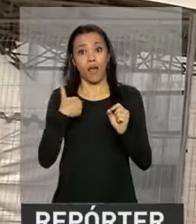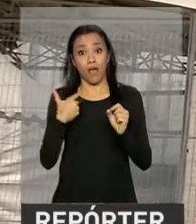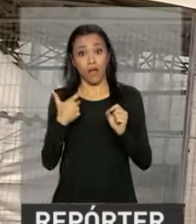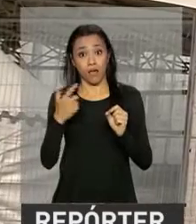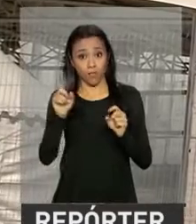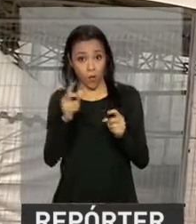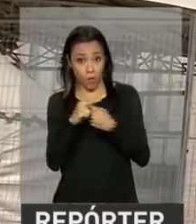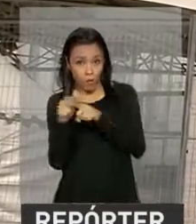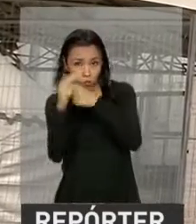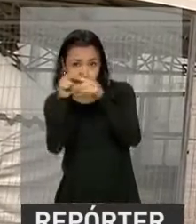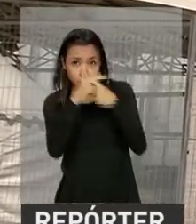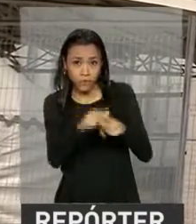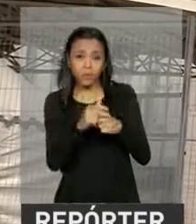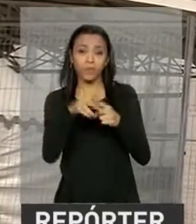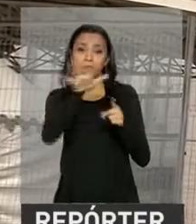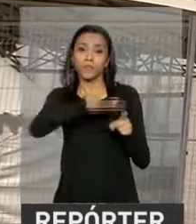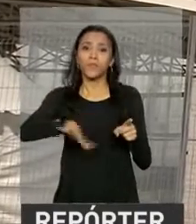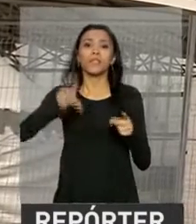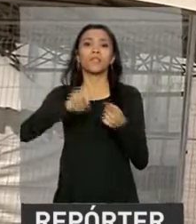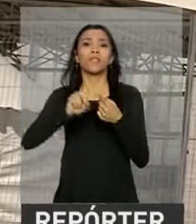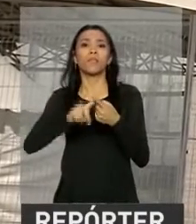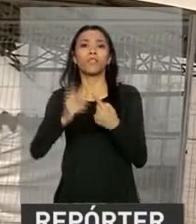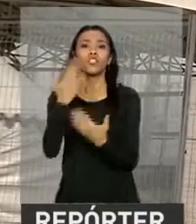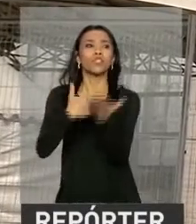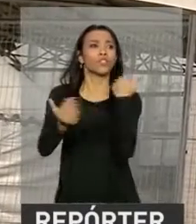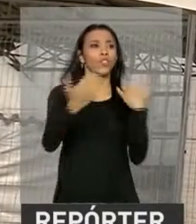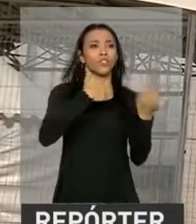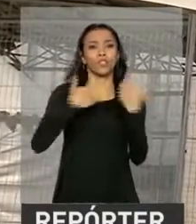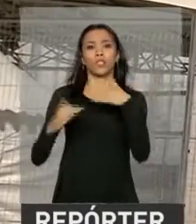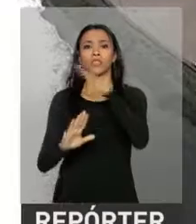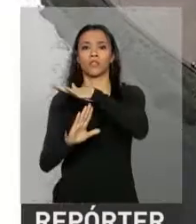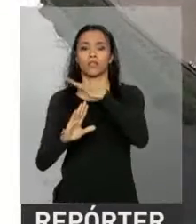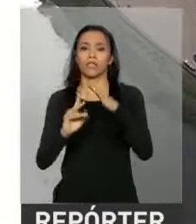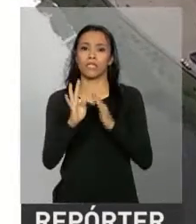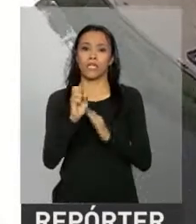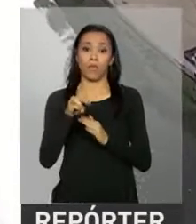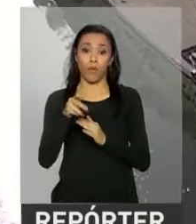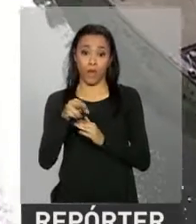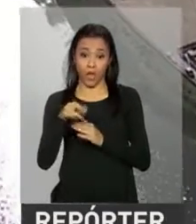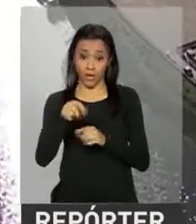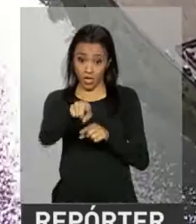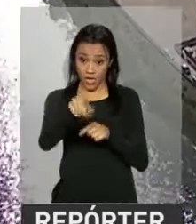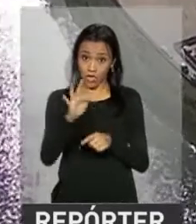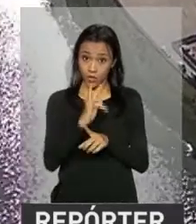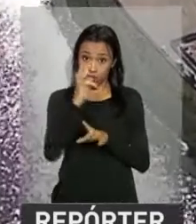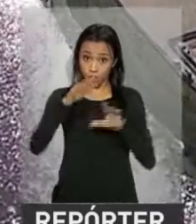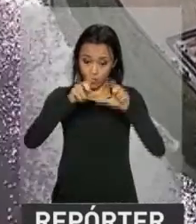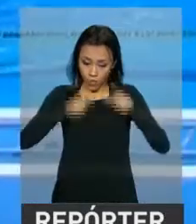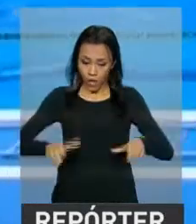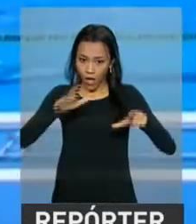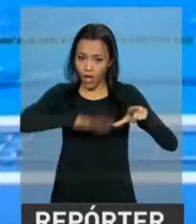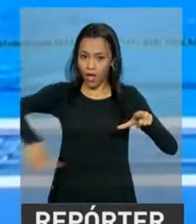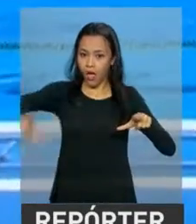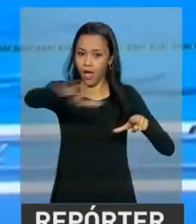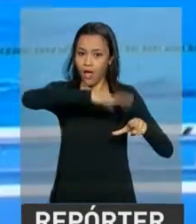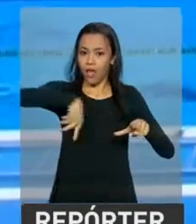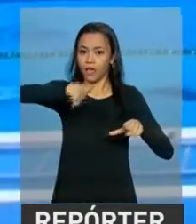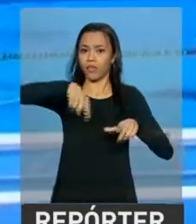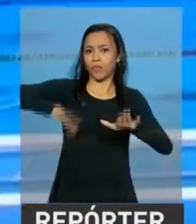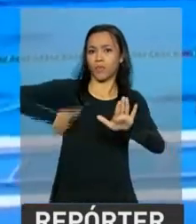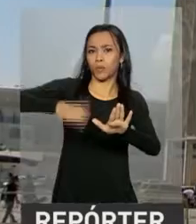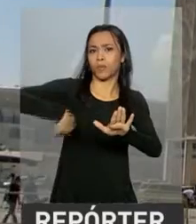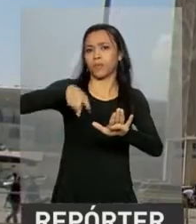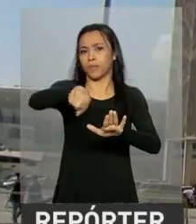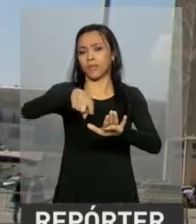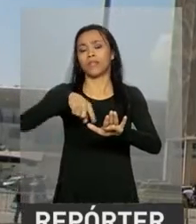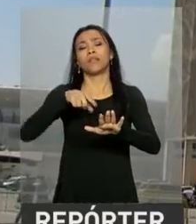e manutenção do parque e a desmontagem das arenas temporárias. A Arena do Futuro, que vai receber o handebol e o estádio